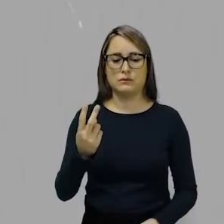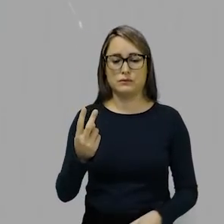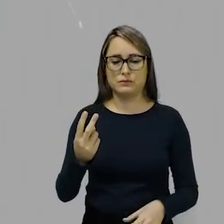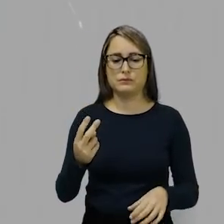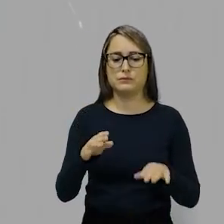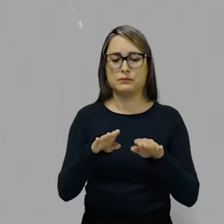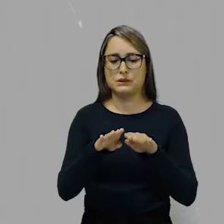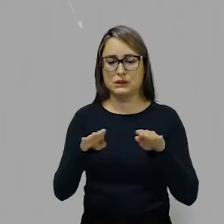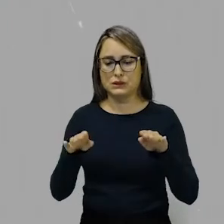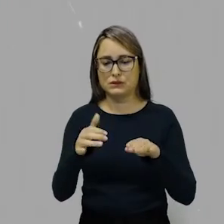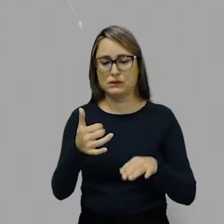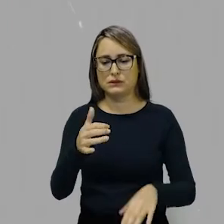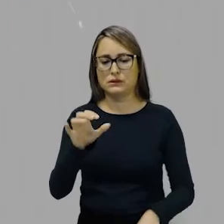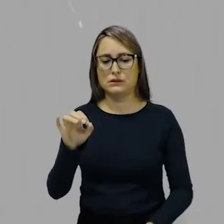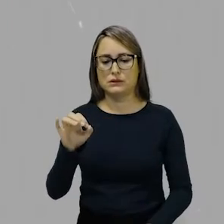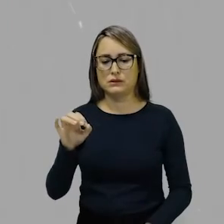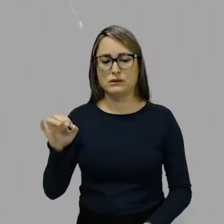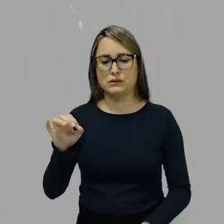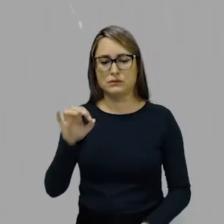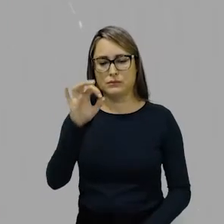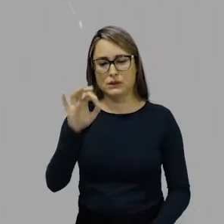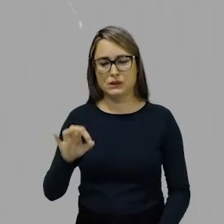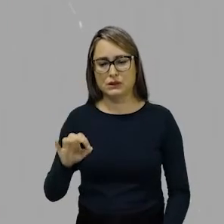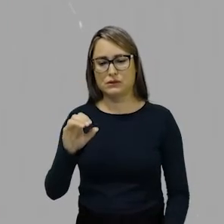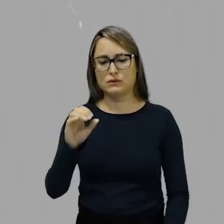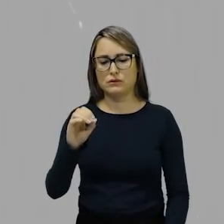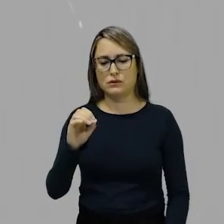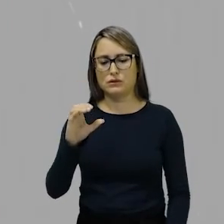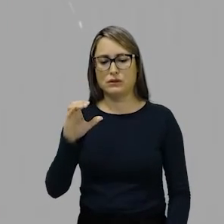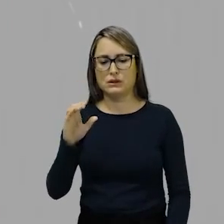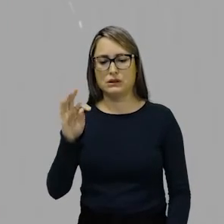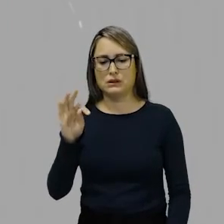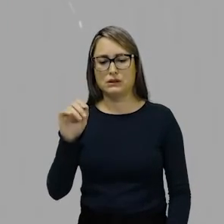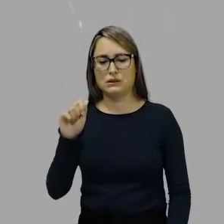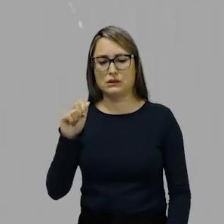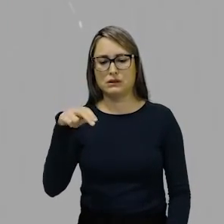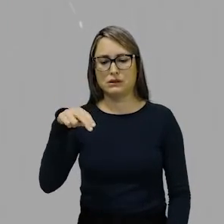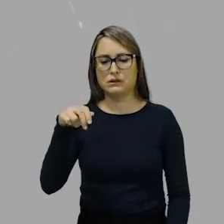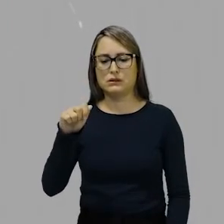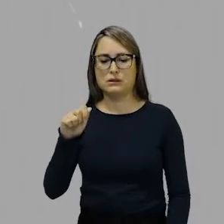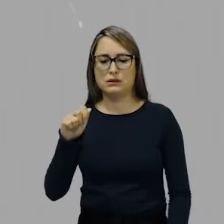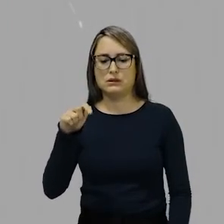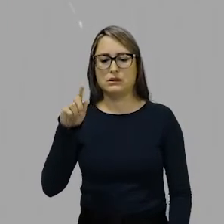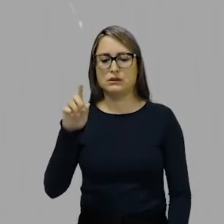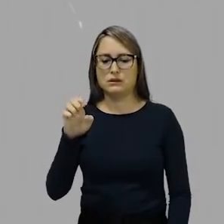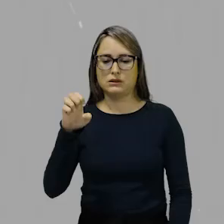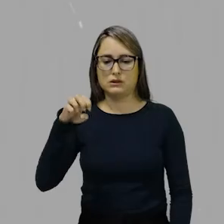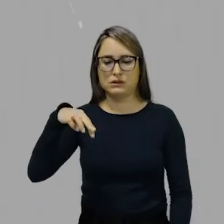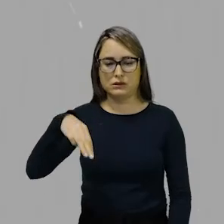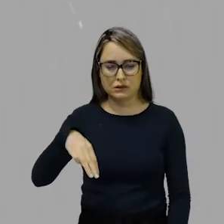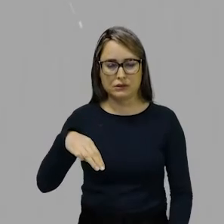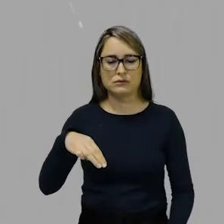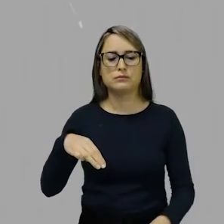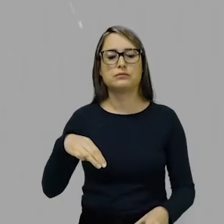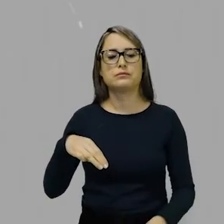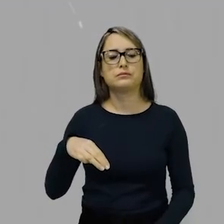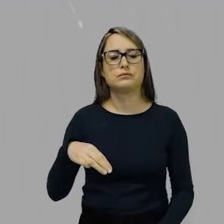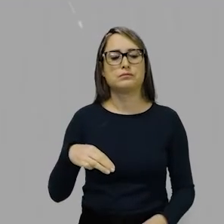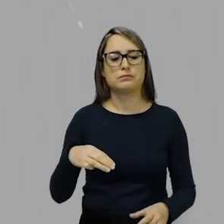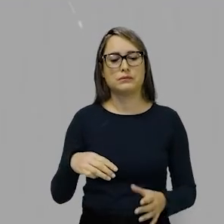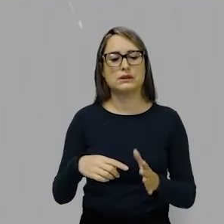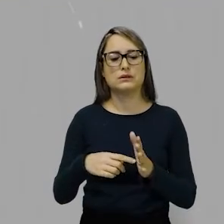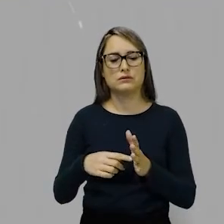100% de octanagem o isômero do octano mais resistente à compressão. Com base nessas informações do